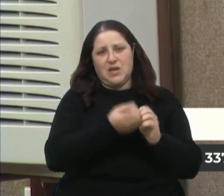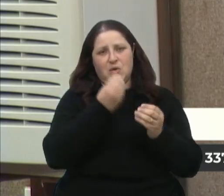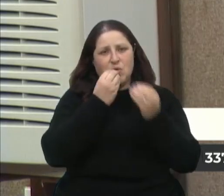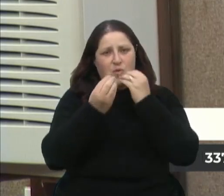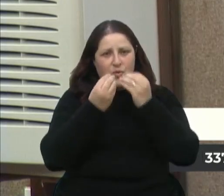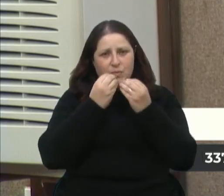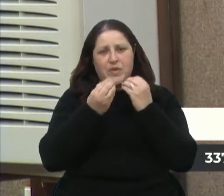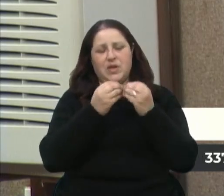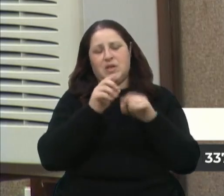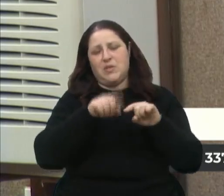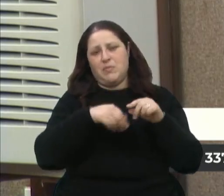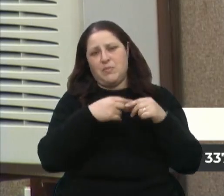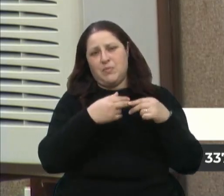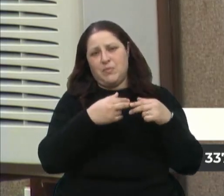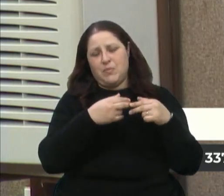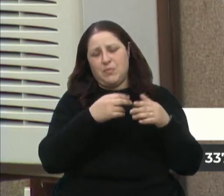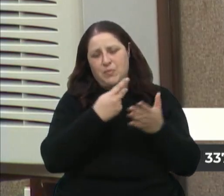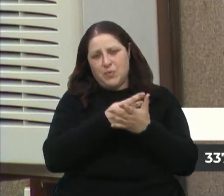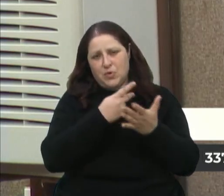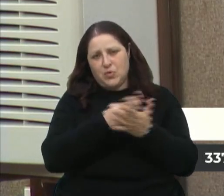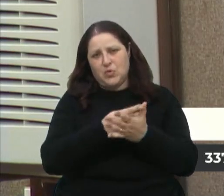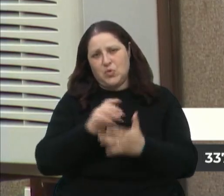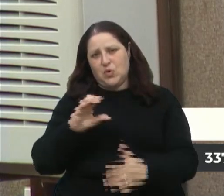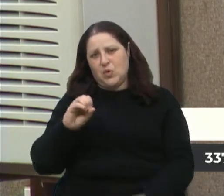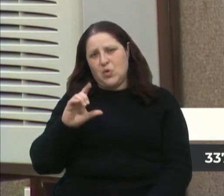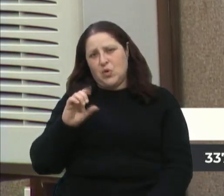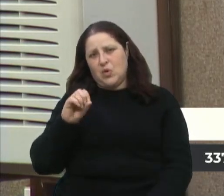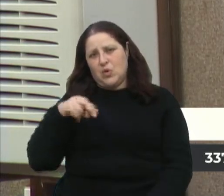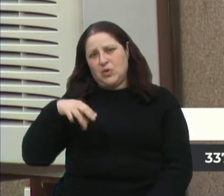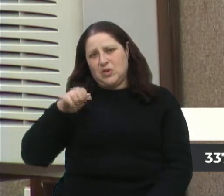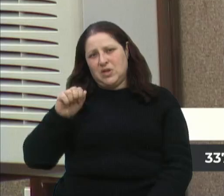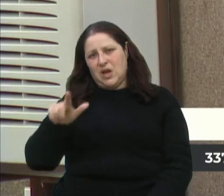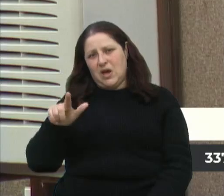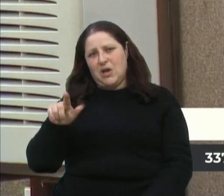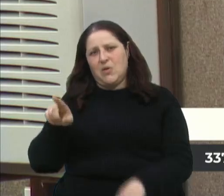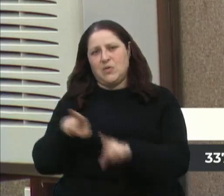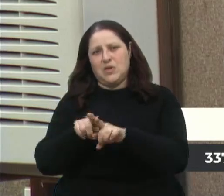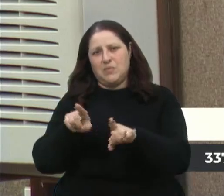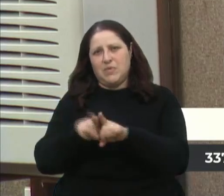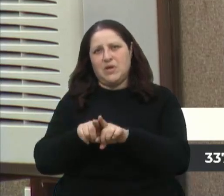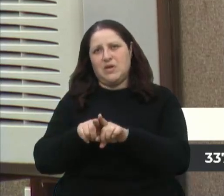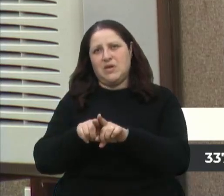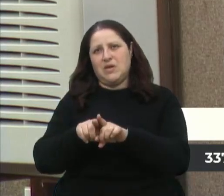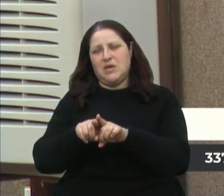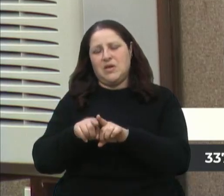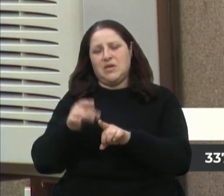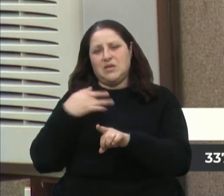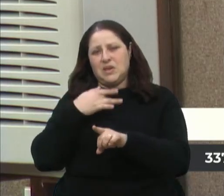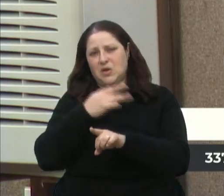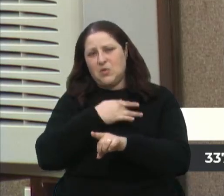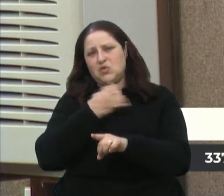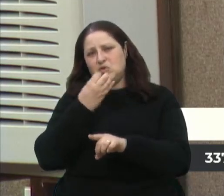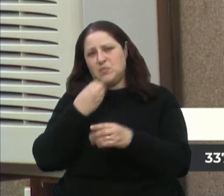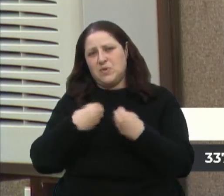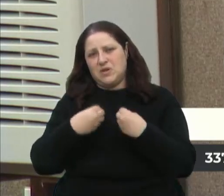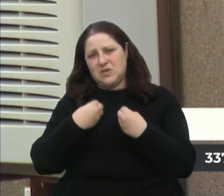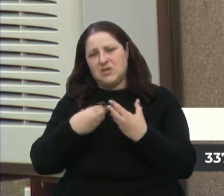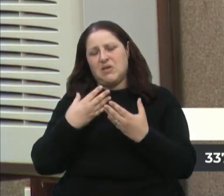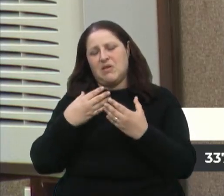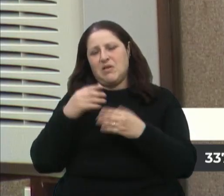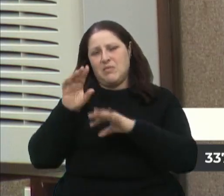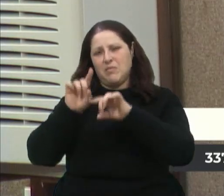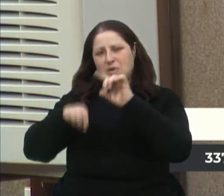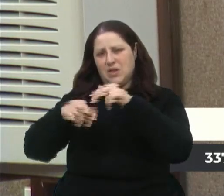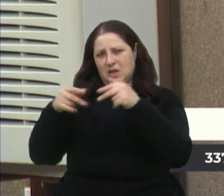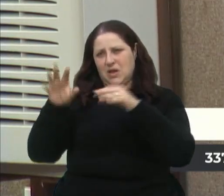coloniais, enfim, antigos, saúde, bem-estar, peças de decoração. Então, a gente divulga essa atividade, a